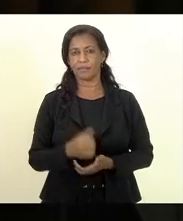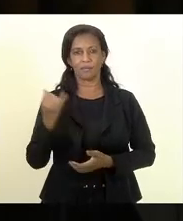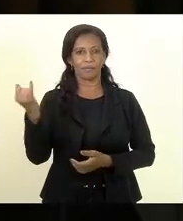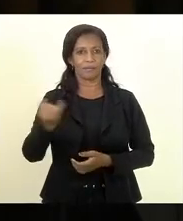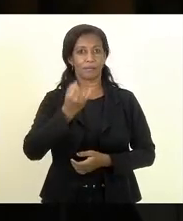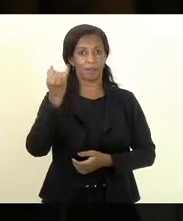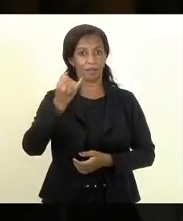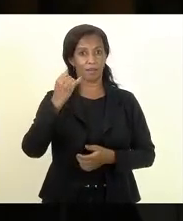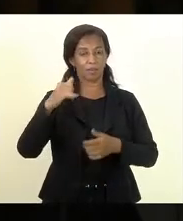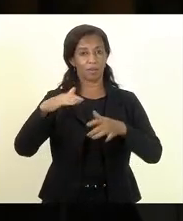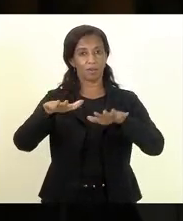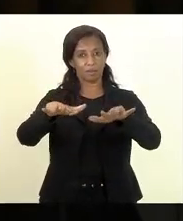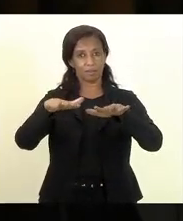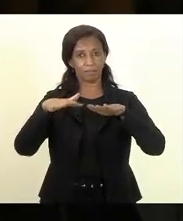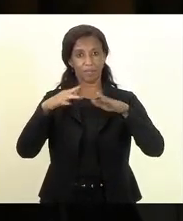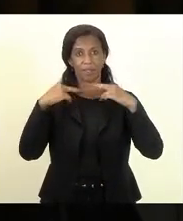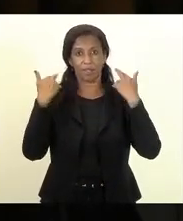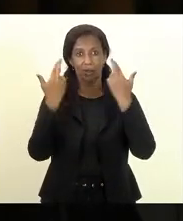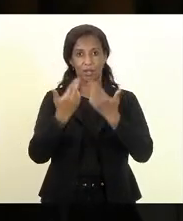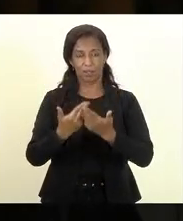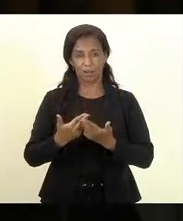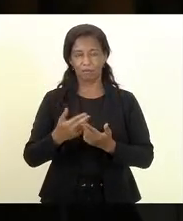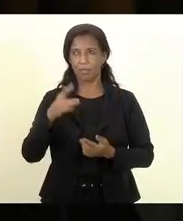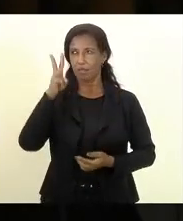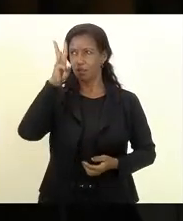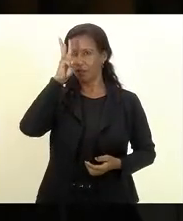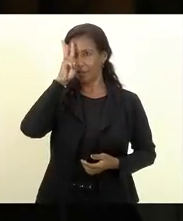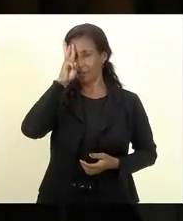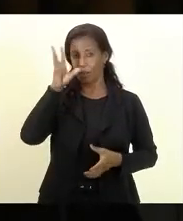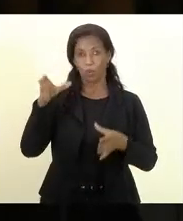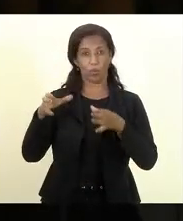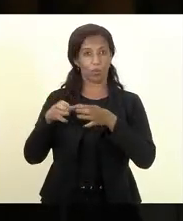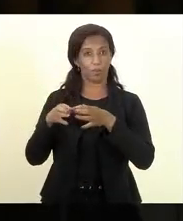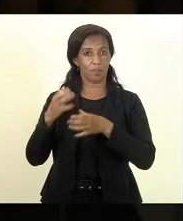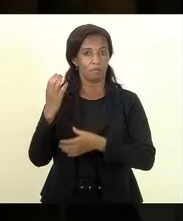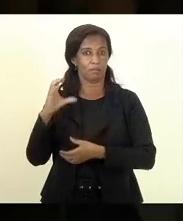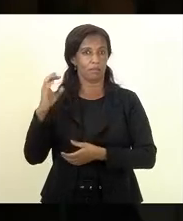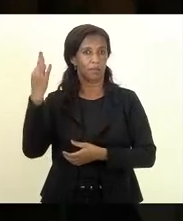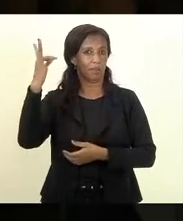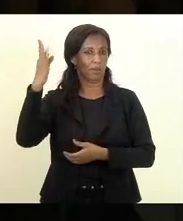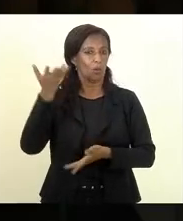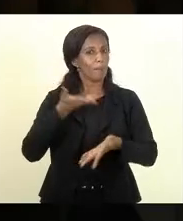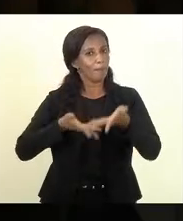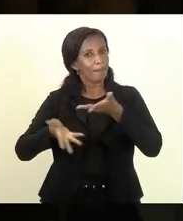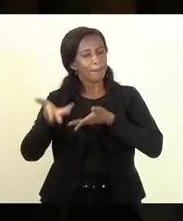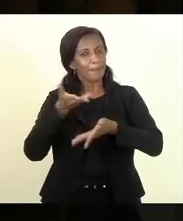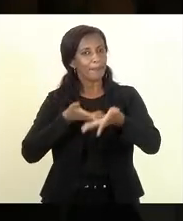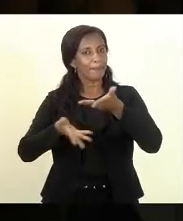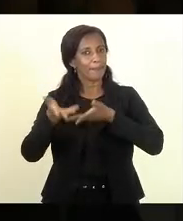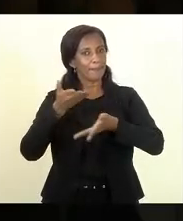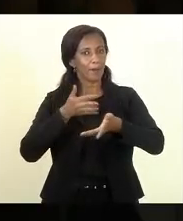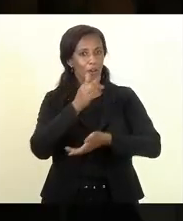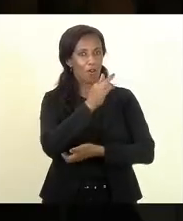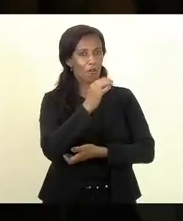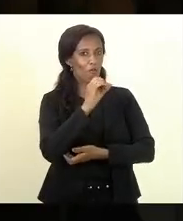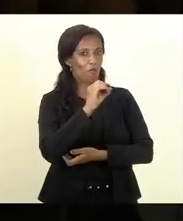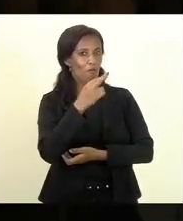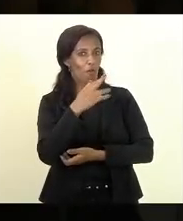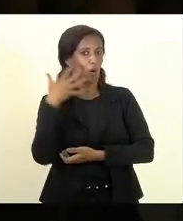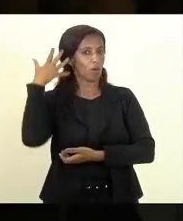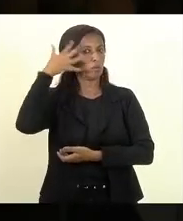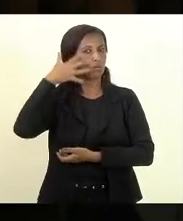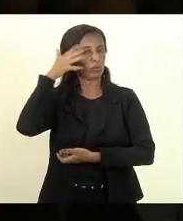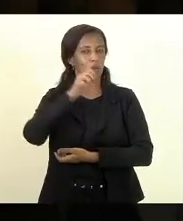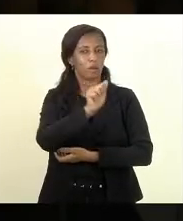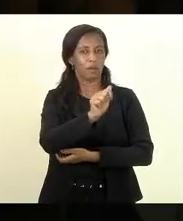importante audiência pública que nós fizemos na terça-feira pela Comissão de Ciência e Tecnologia, em parceria com o Fórum de Desenvolvimento Estratégico